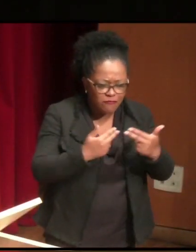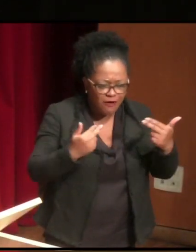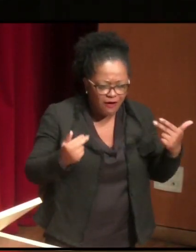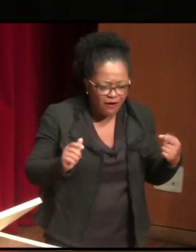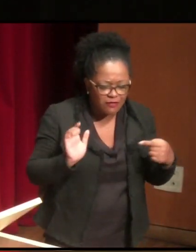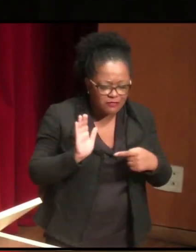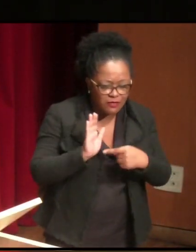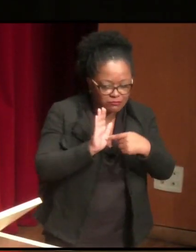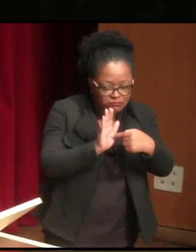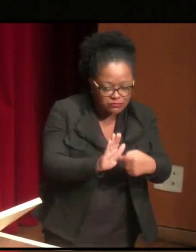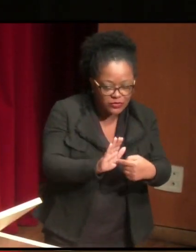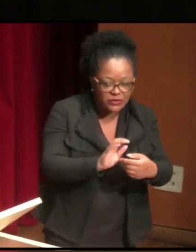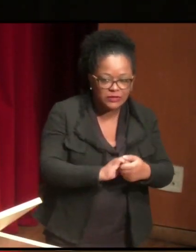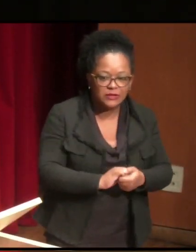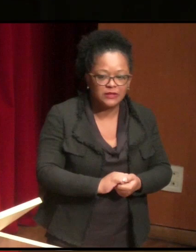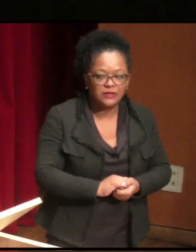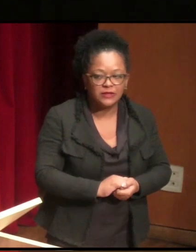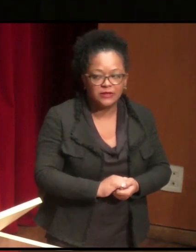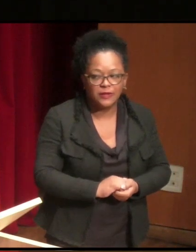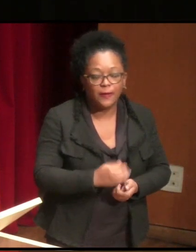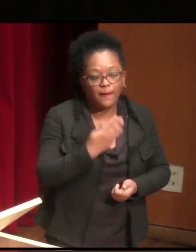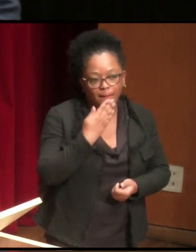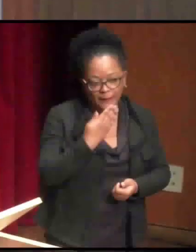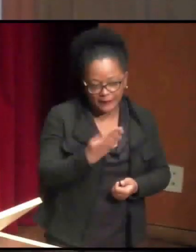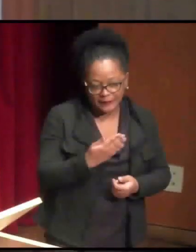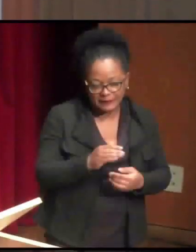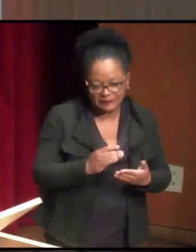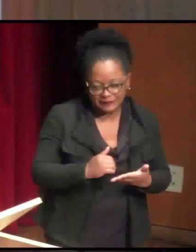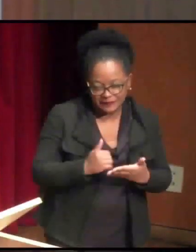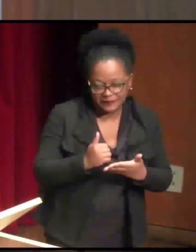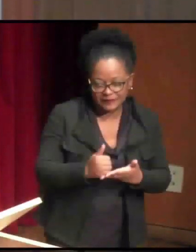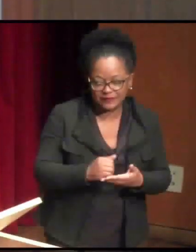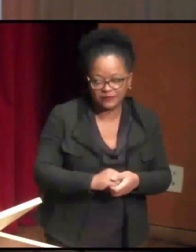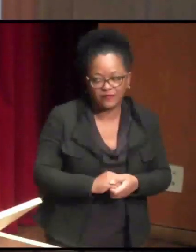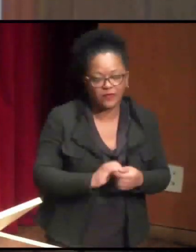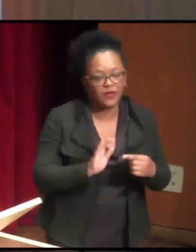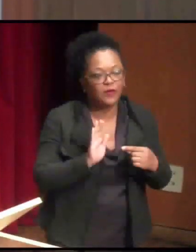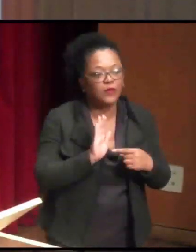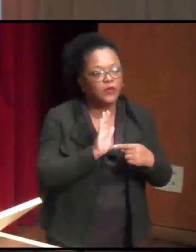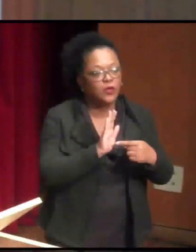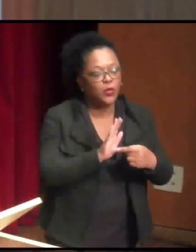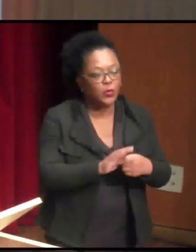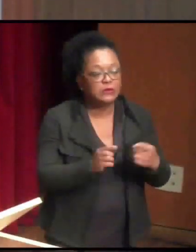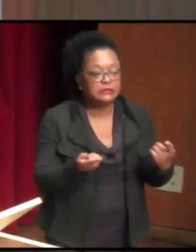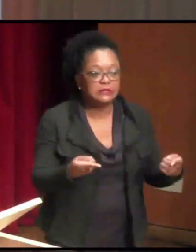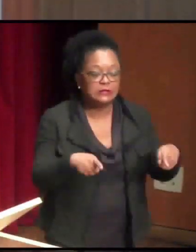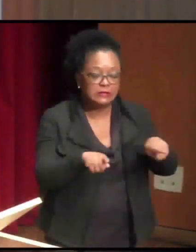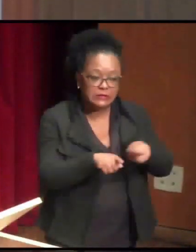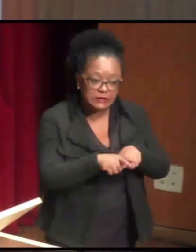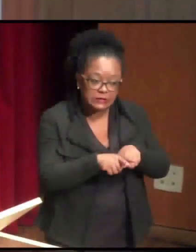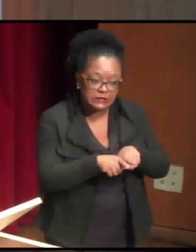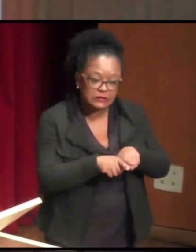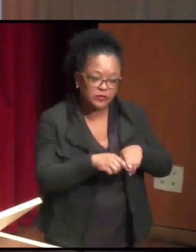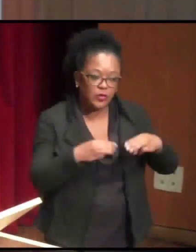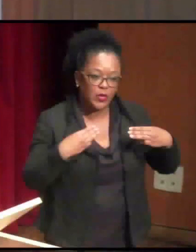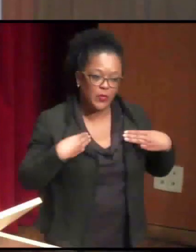a gente pode mostrar rapidinho. Vamos lá, eu vou pedir ajuda da Luana. Então, nós fizemos também em parceria com o Ministério da